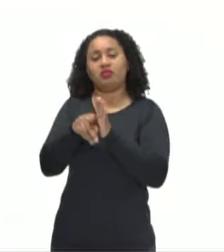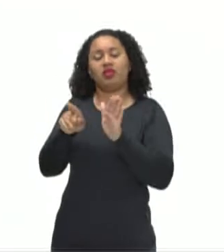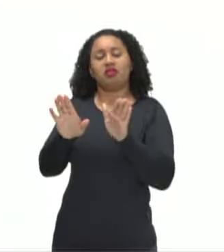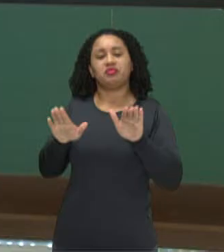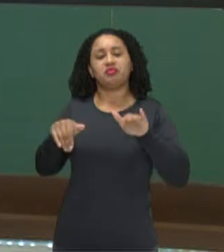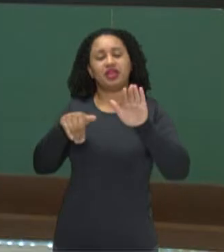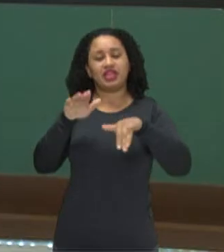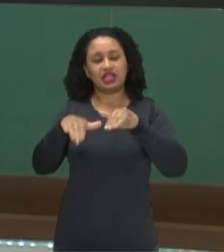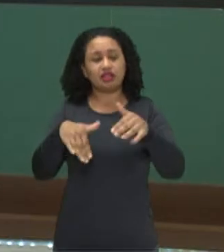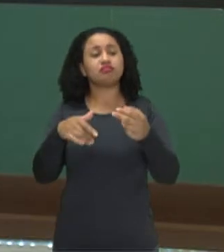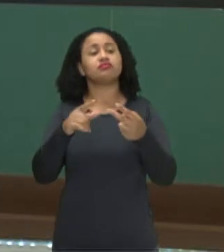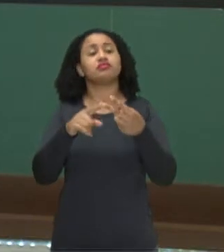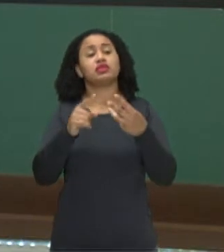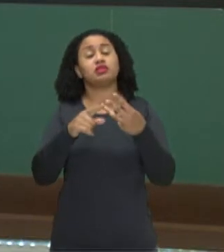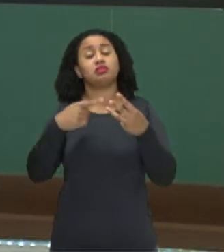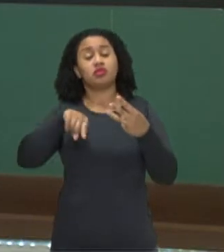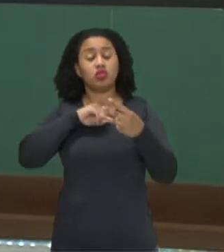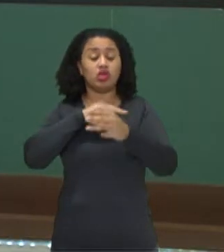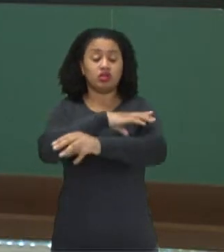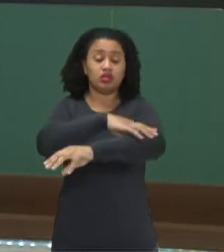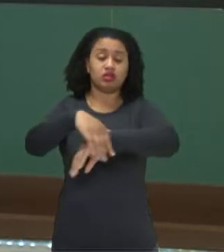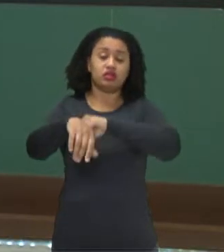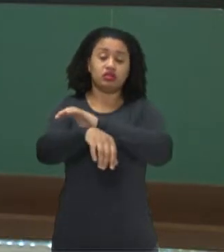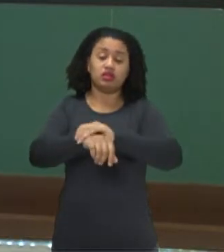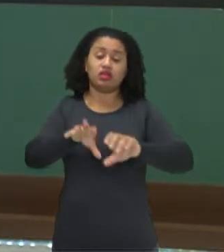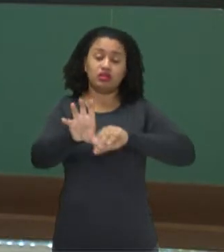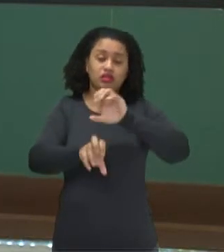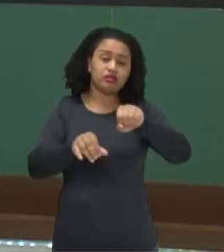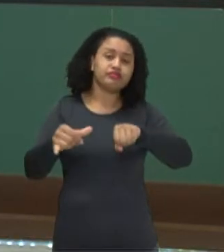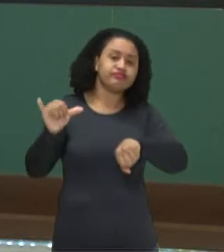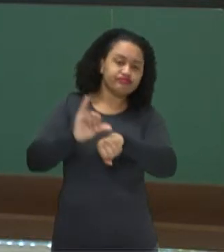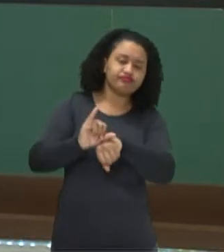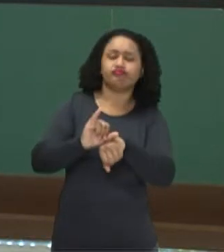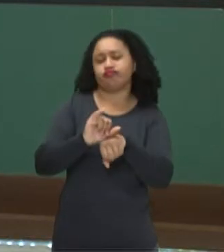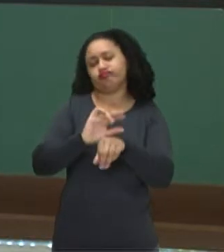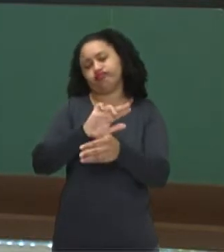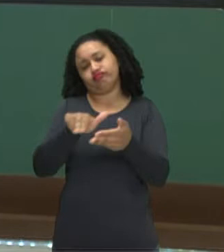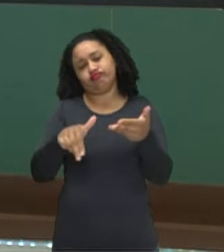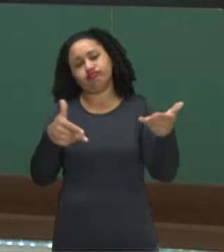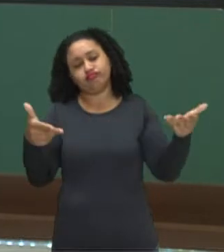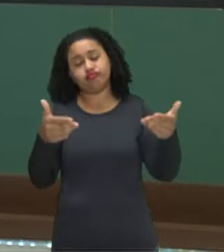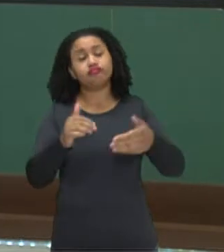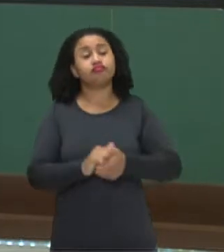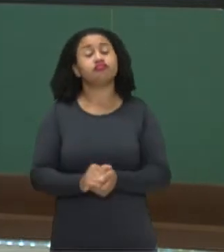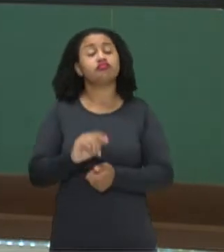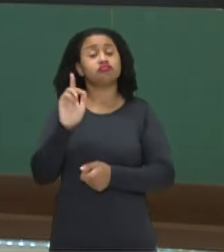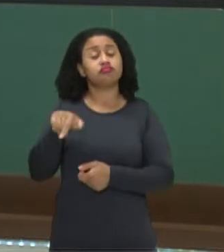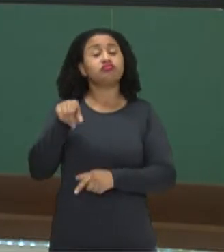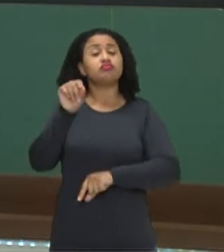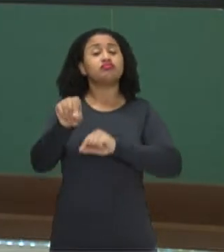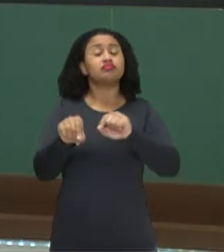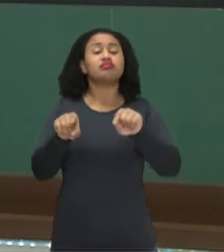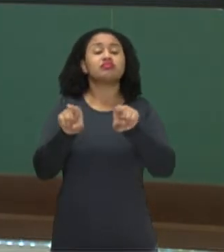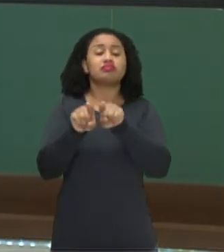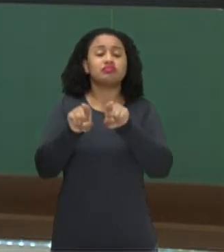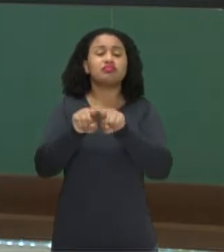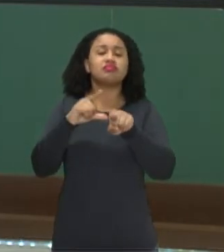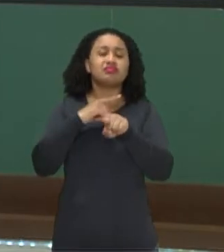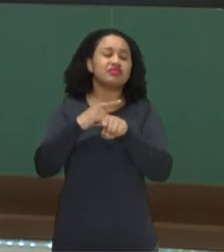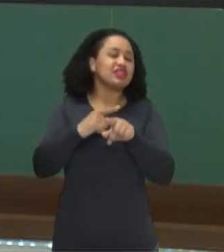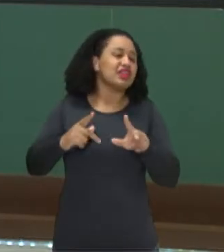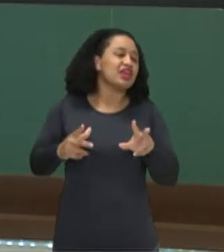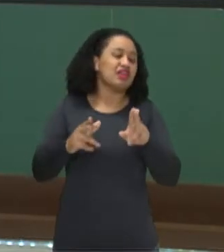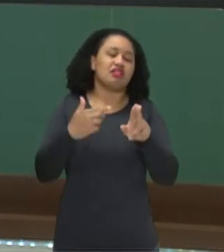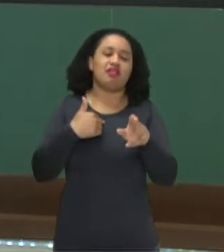nadar, no nosso caso, o braço mais para manipular objetos e tal. Esses membros apresentam a mesma